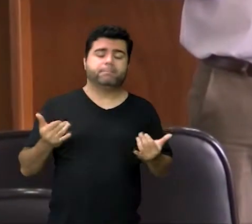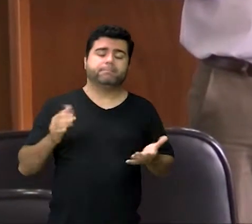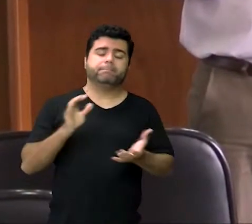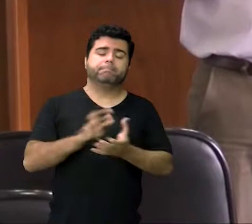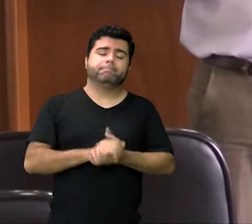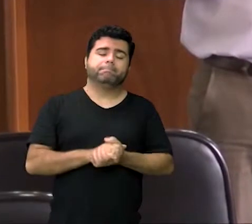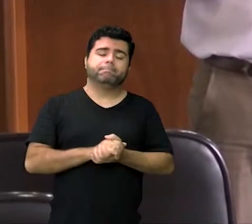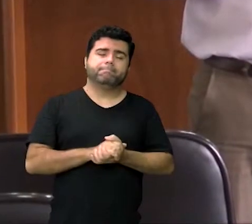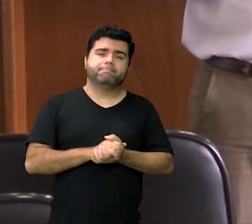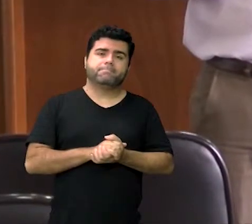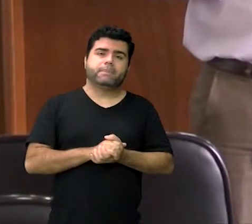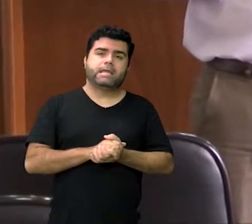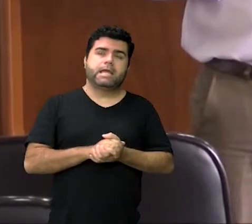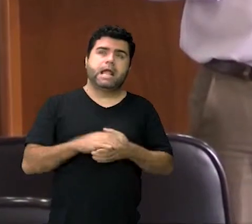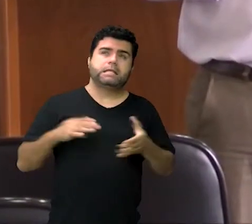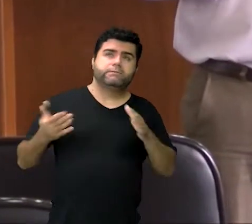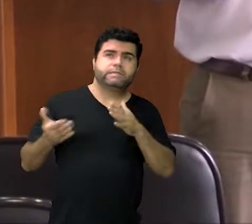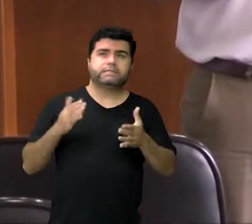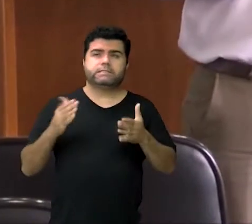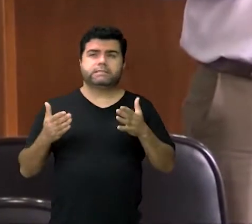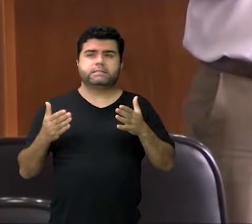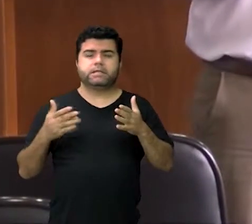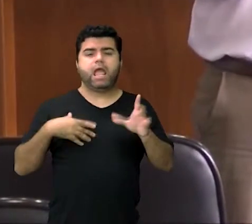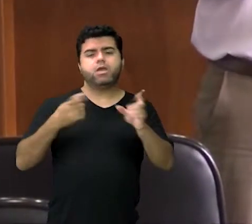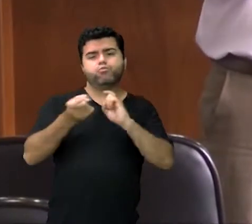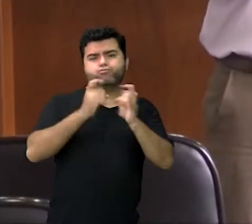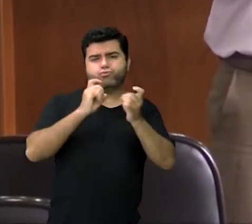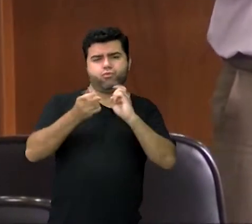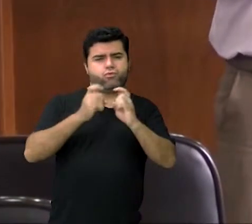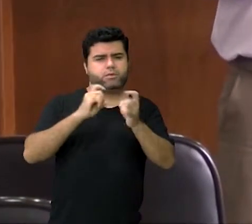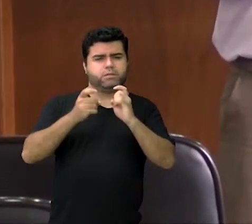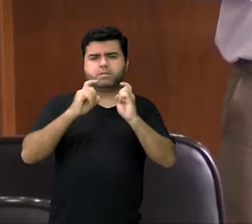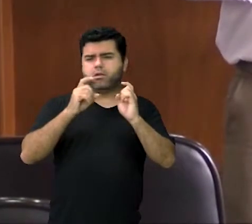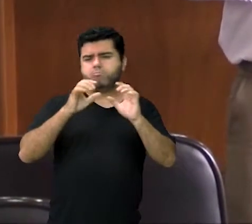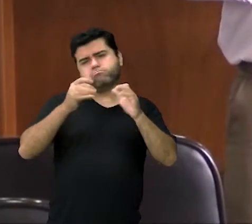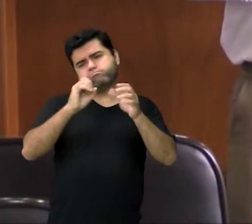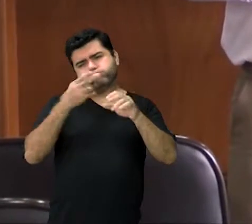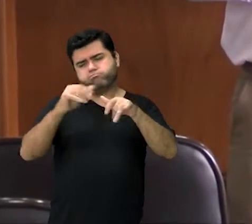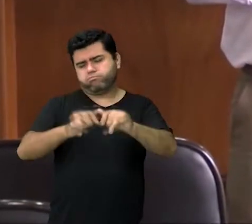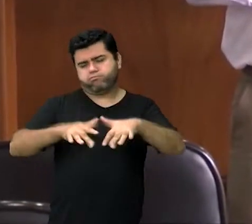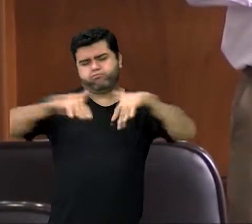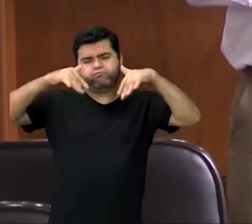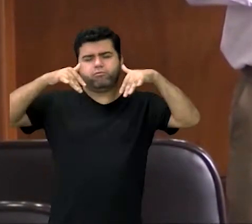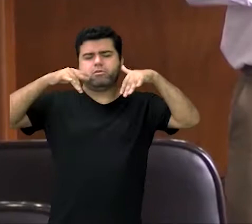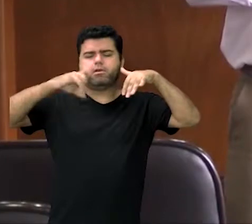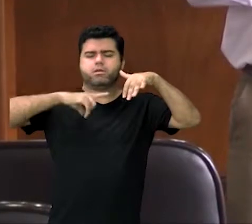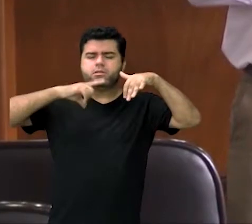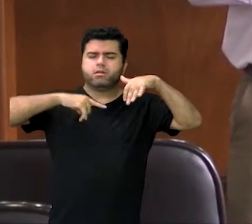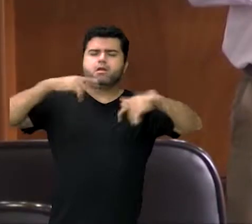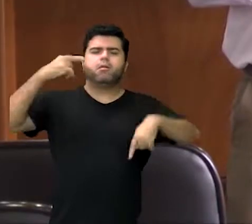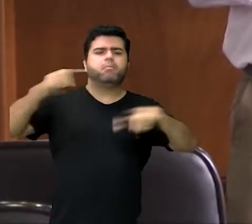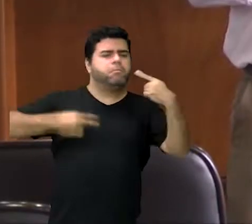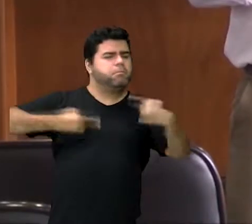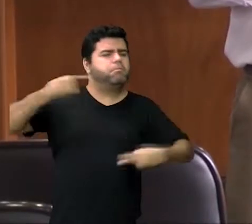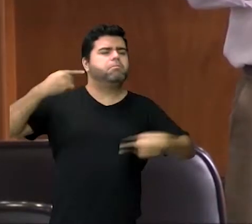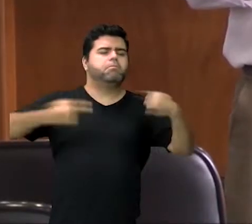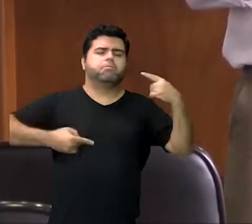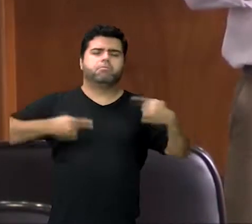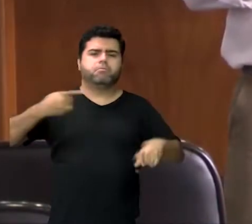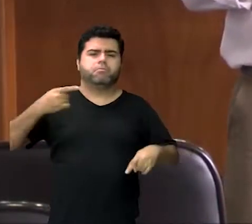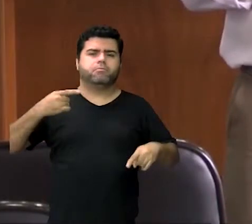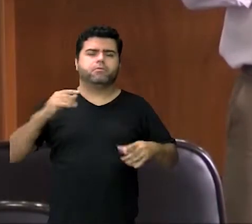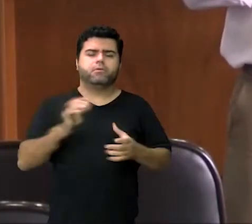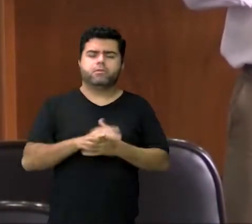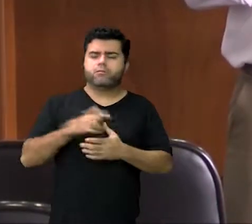gente consegue, é com reuniões como essa, como as audiências que nós temos aqui, a gente começa a discutir, até estava vendo a colega